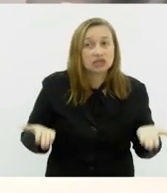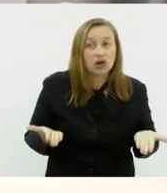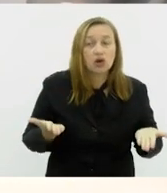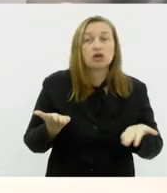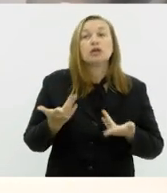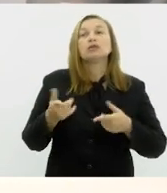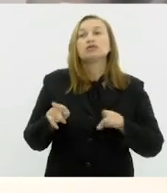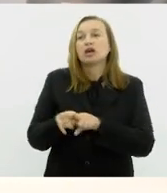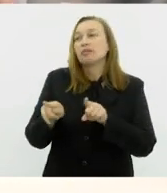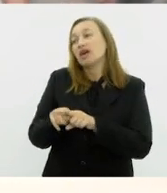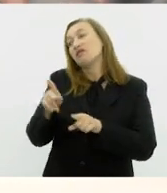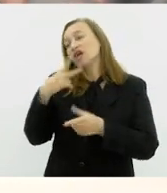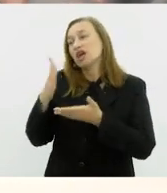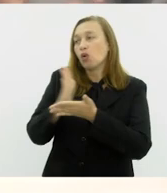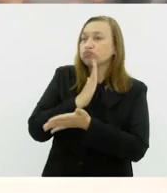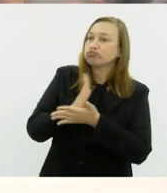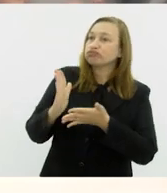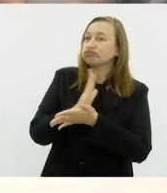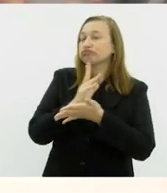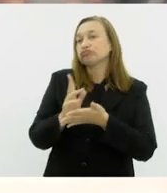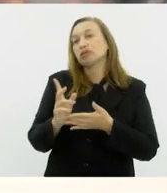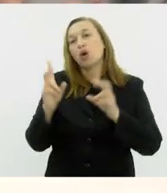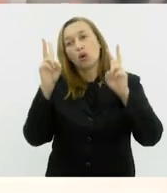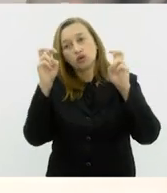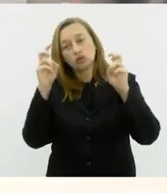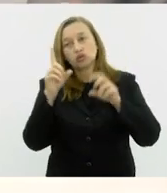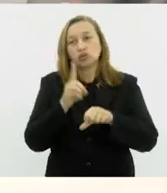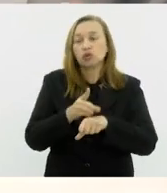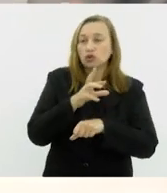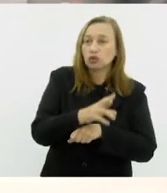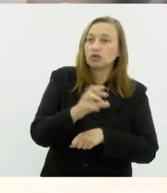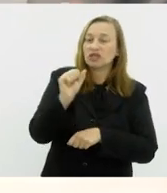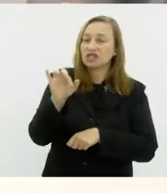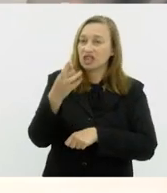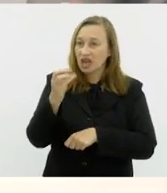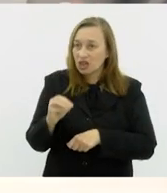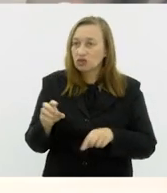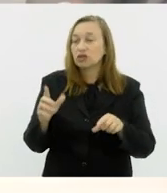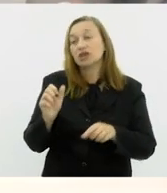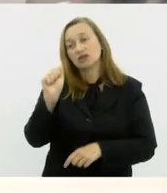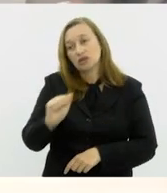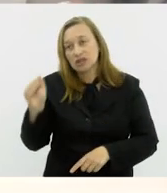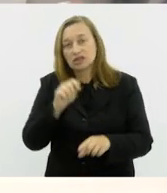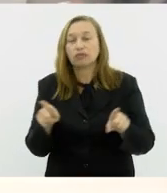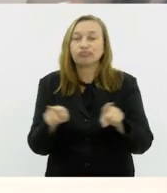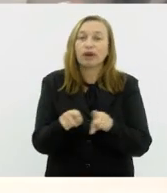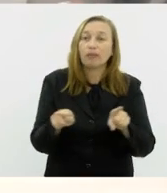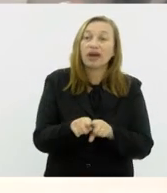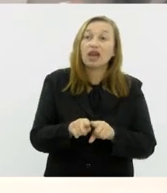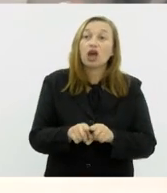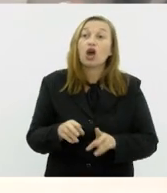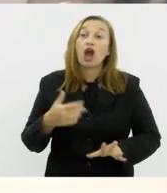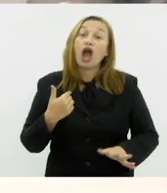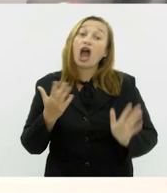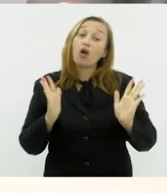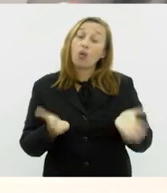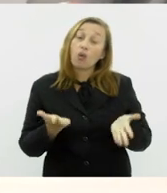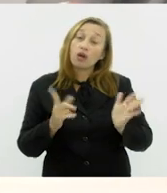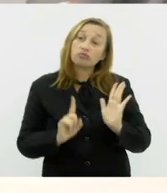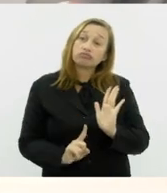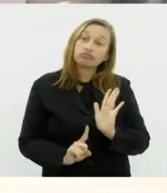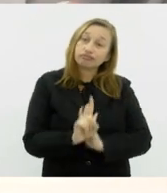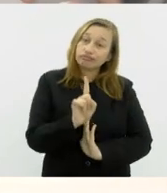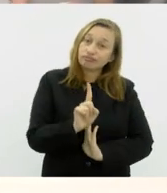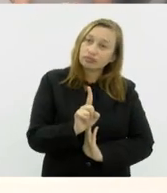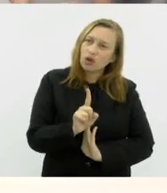também coloquei algumas questões, o doutor Sérgio colocou e as associações colocaram. A questão que eu lhe coloco,